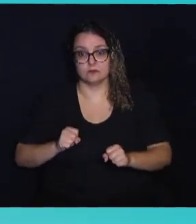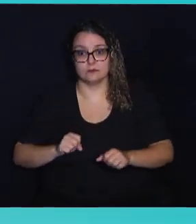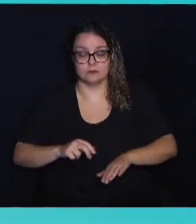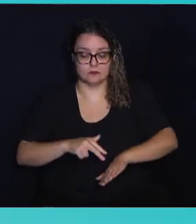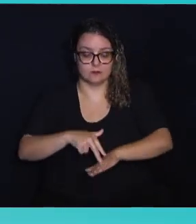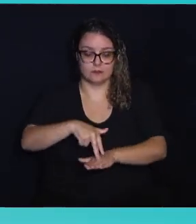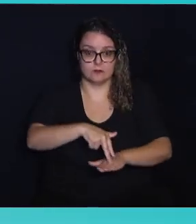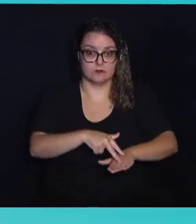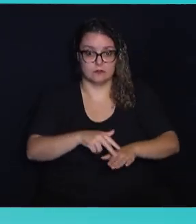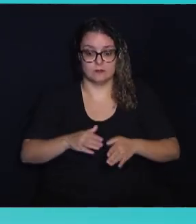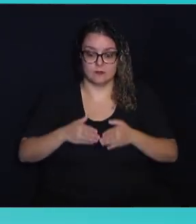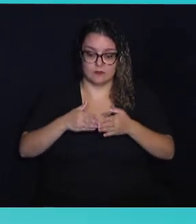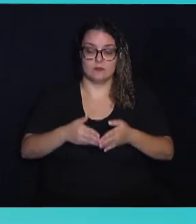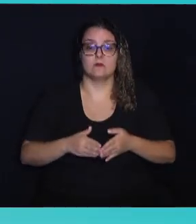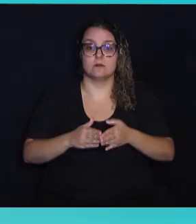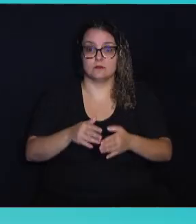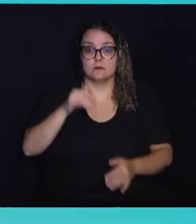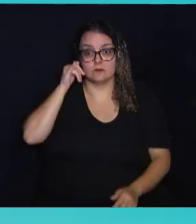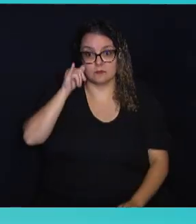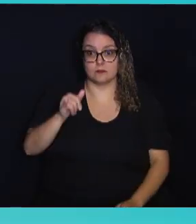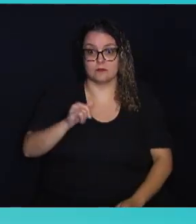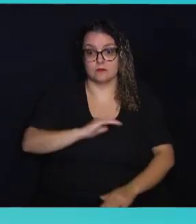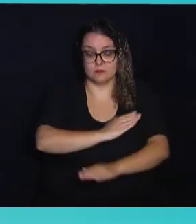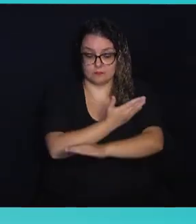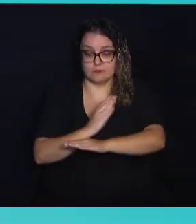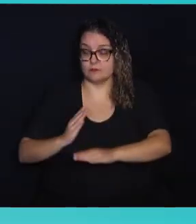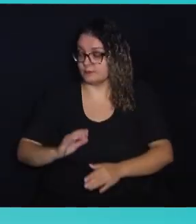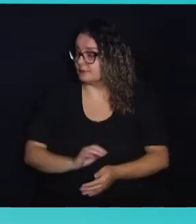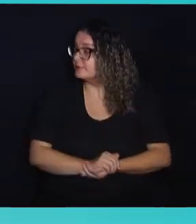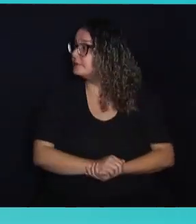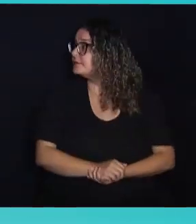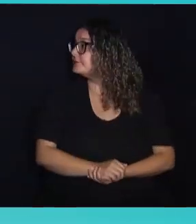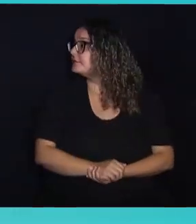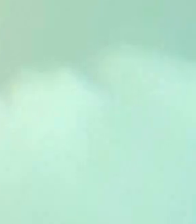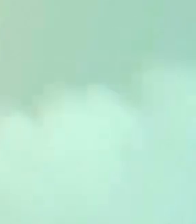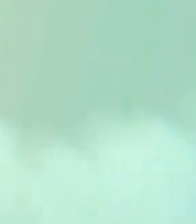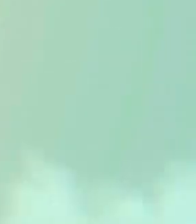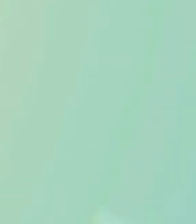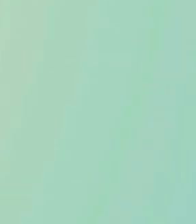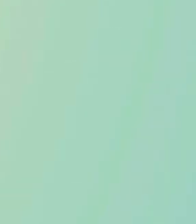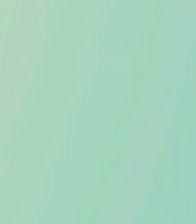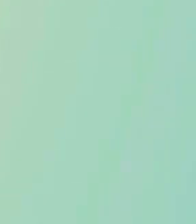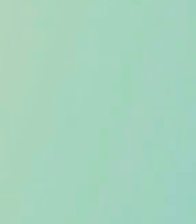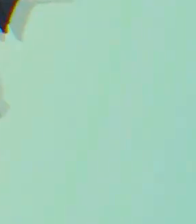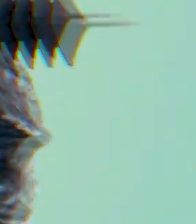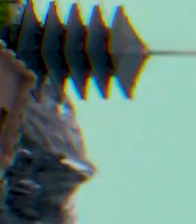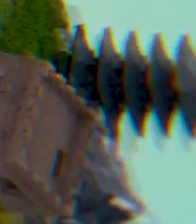possa ser instalado em pranchas e embarcações para prevenir os ataques.